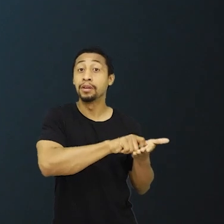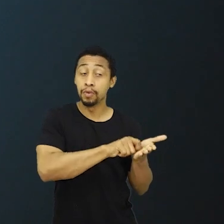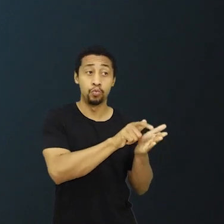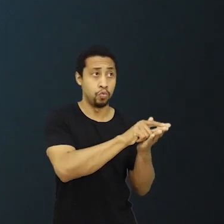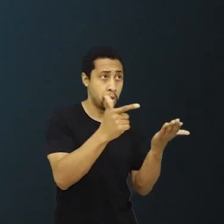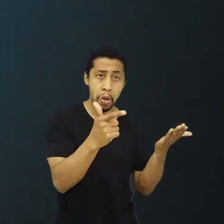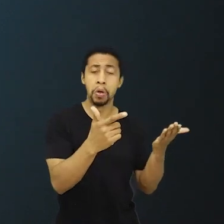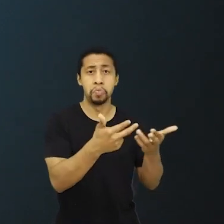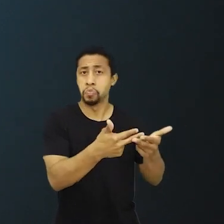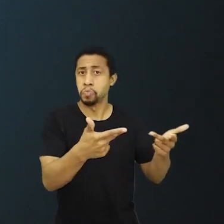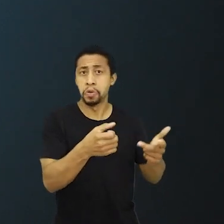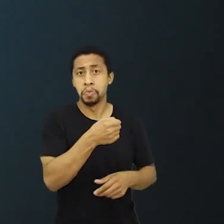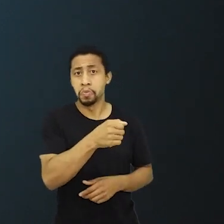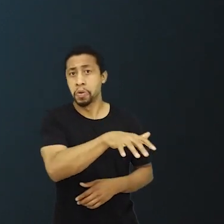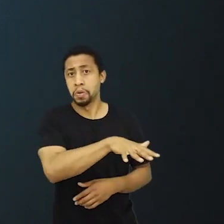onde ele trabalhou.